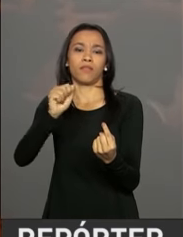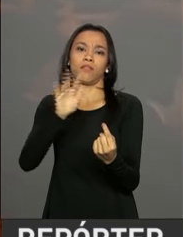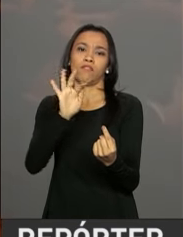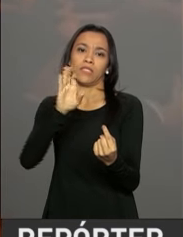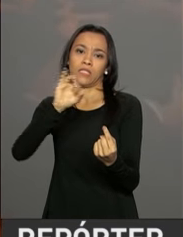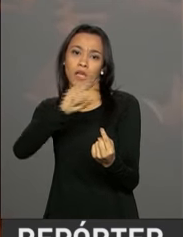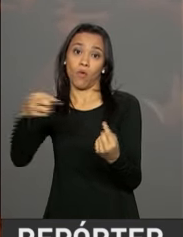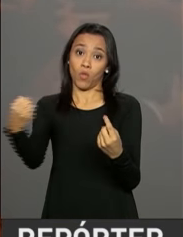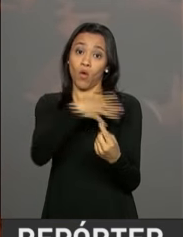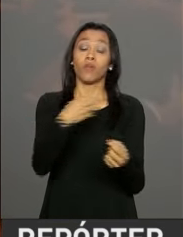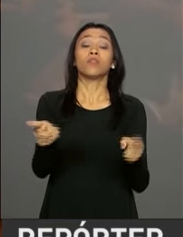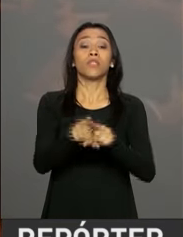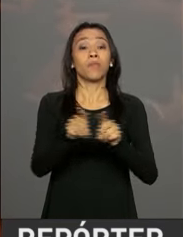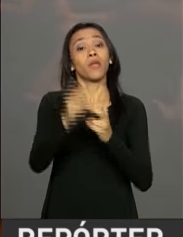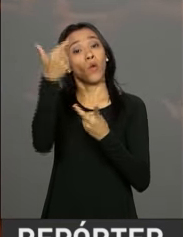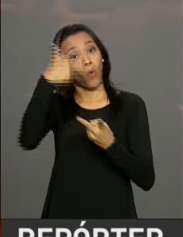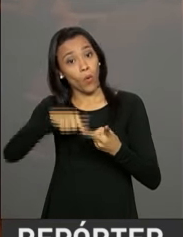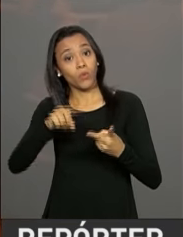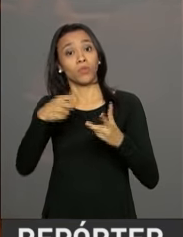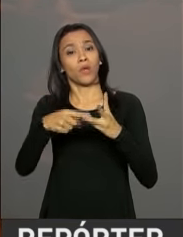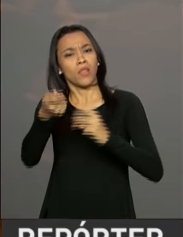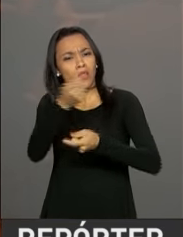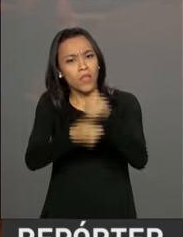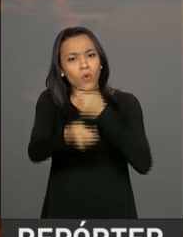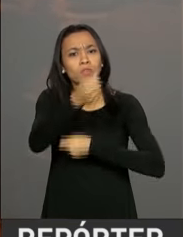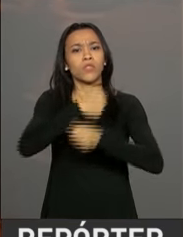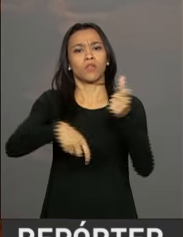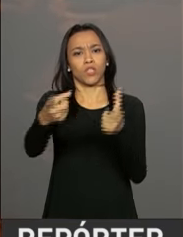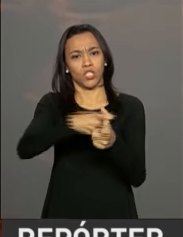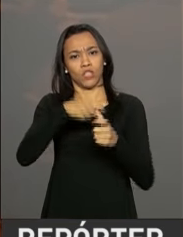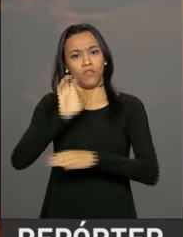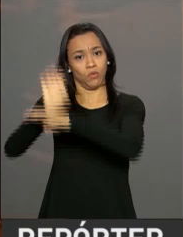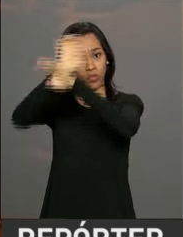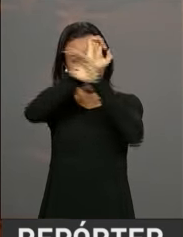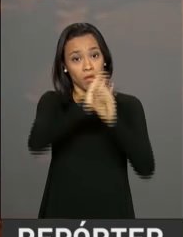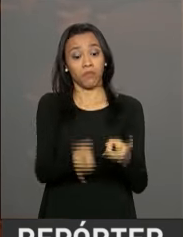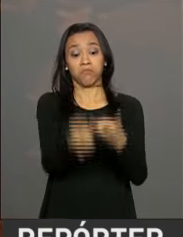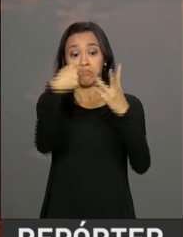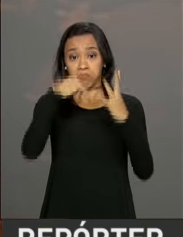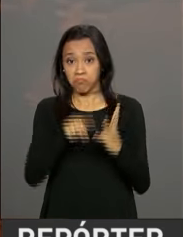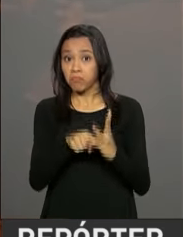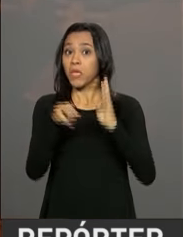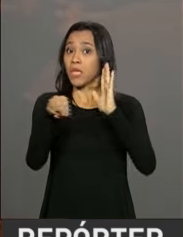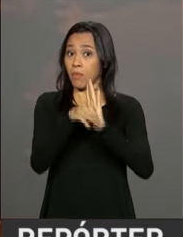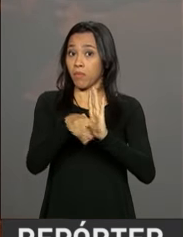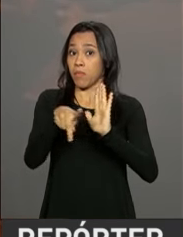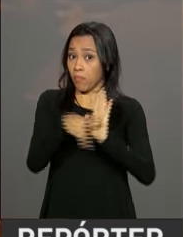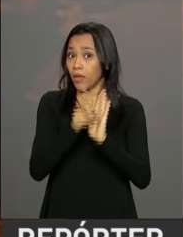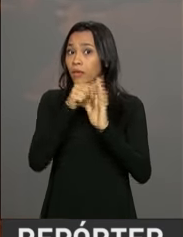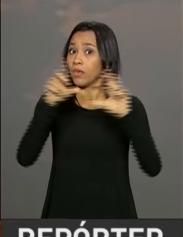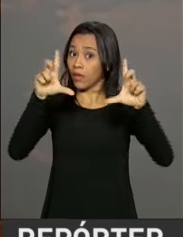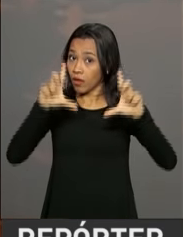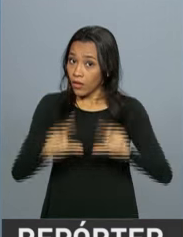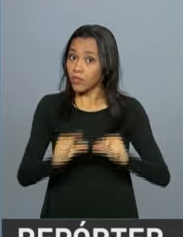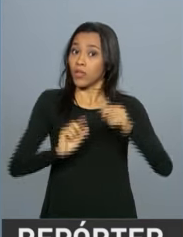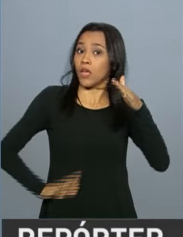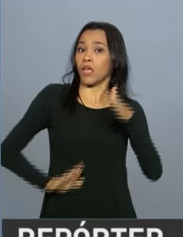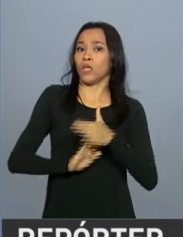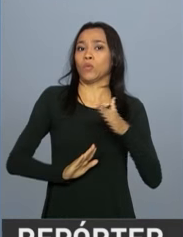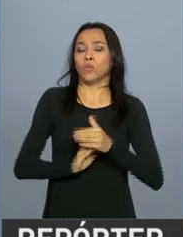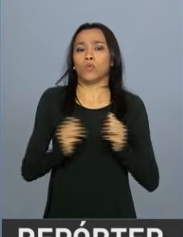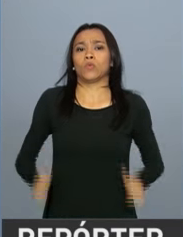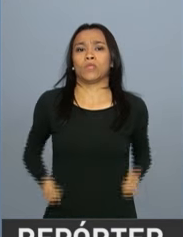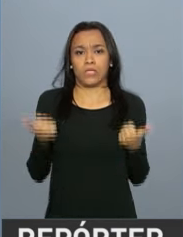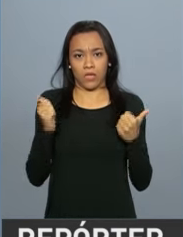destacou a renegociação da dívida dos Estados e a proposta de emenda à Constituição que limita os gastos públicos. Em